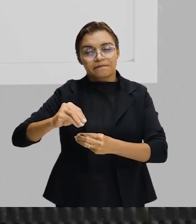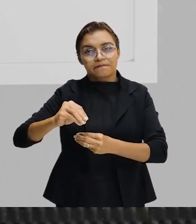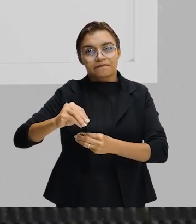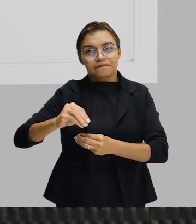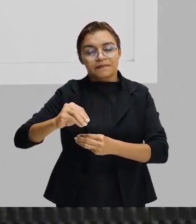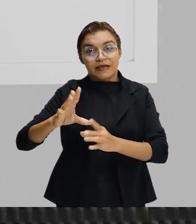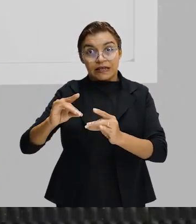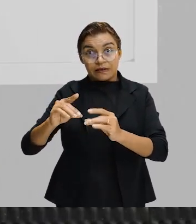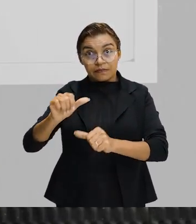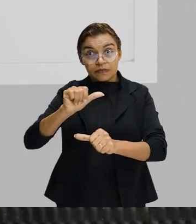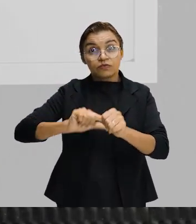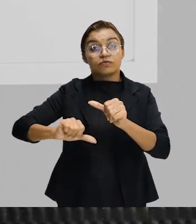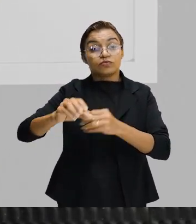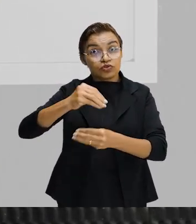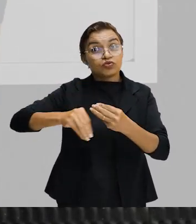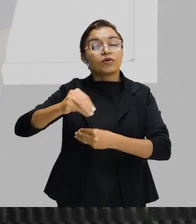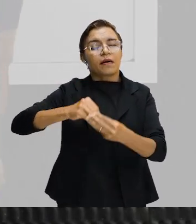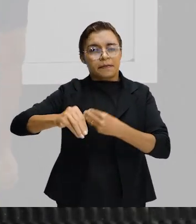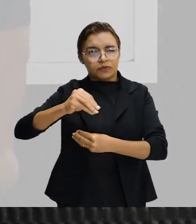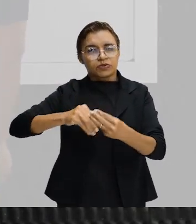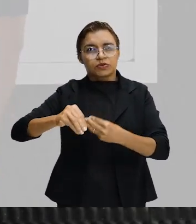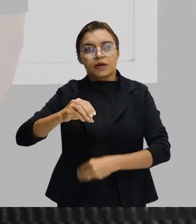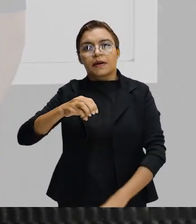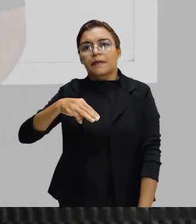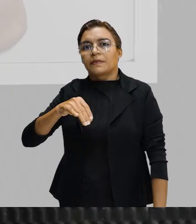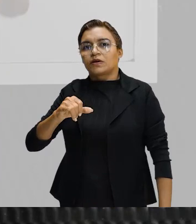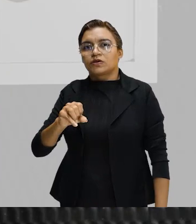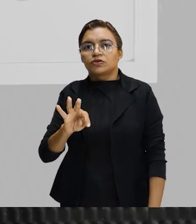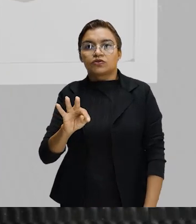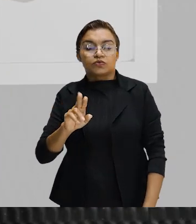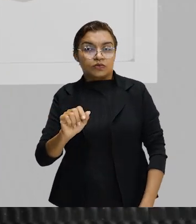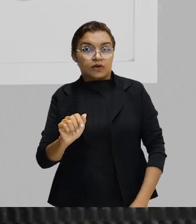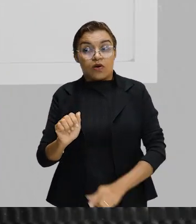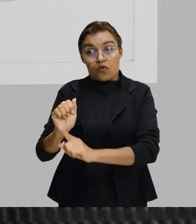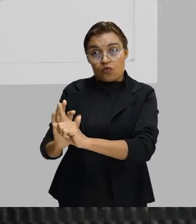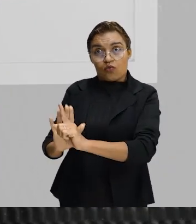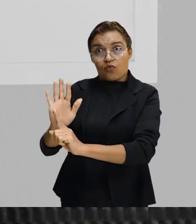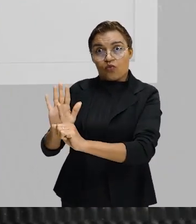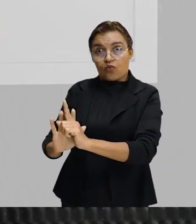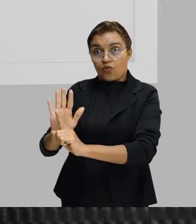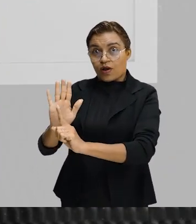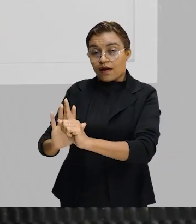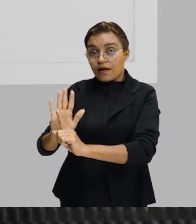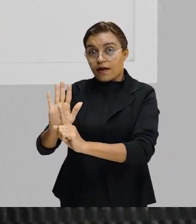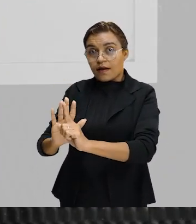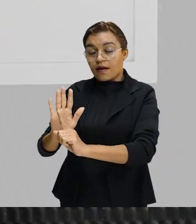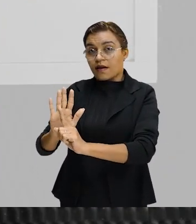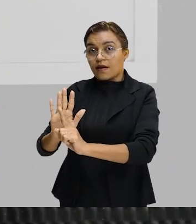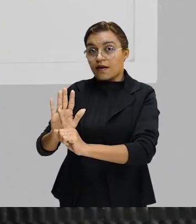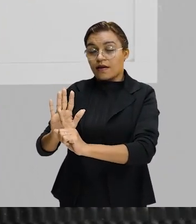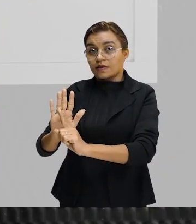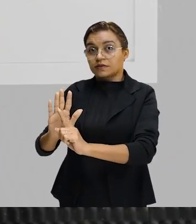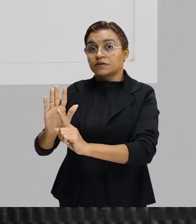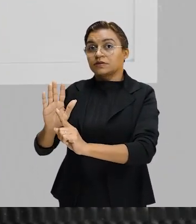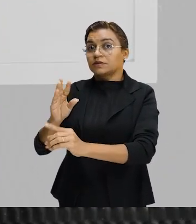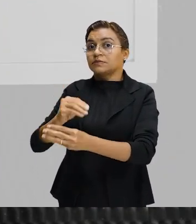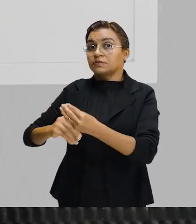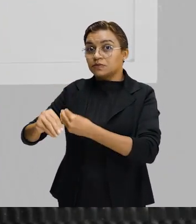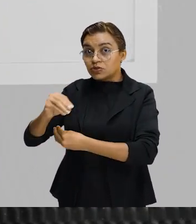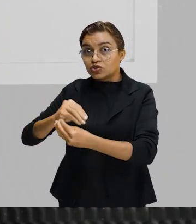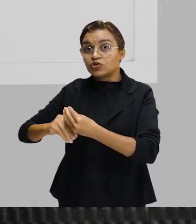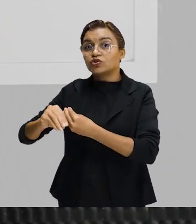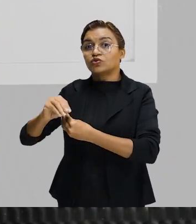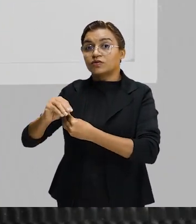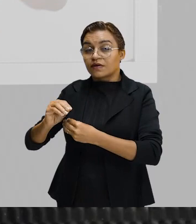não se misturam. Nós vamos já falar sobre isso, tá certo? E o gás ele se mistura, né? Ele se mistura muito facilmente,